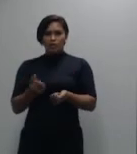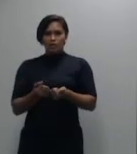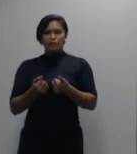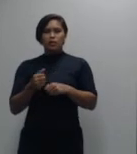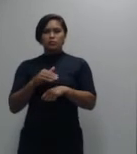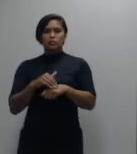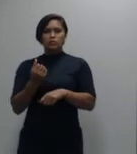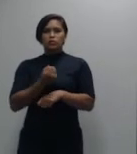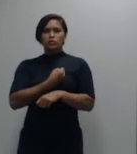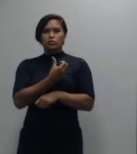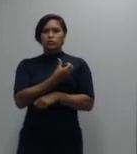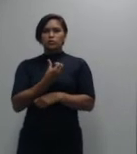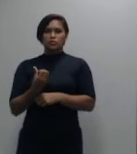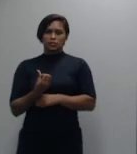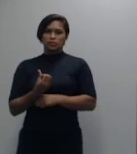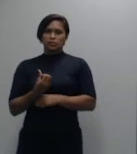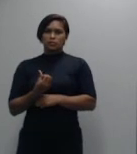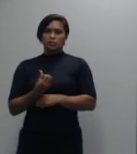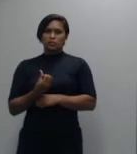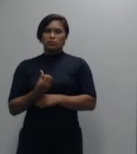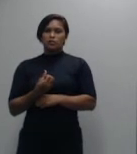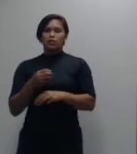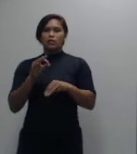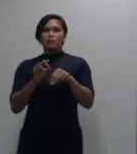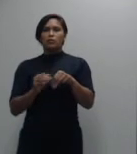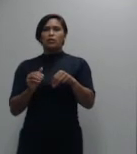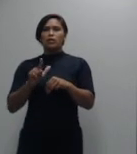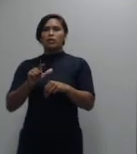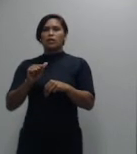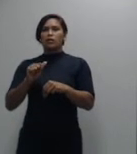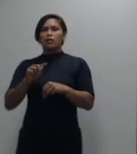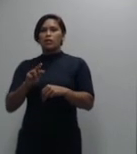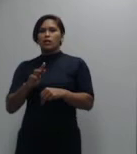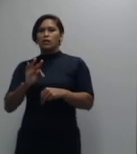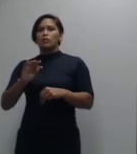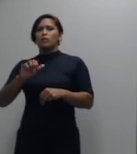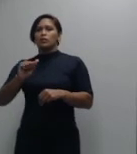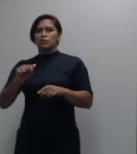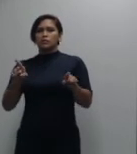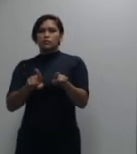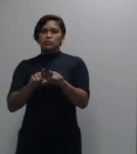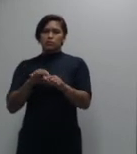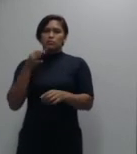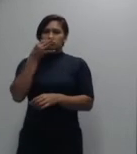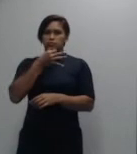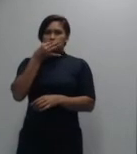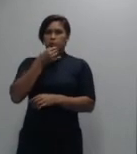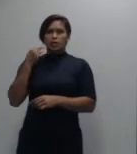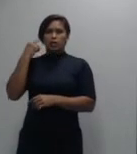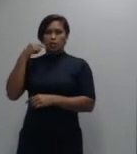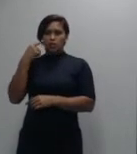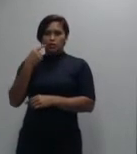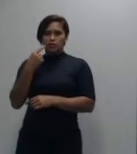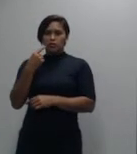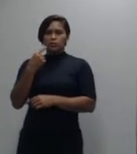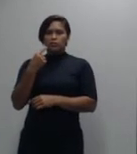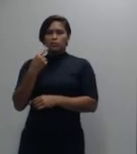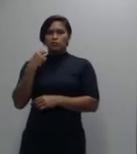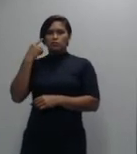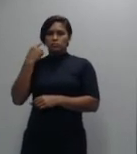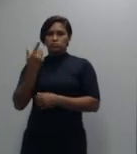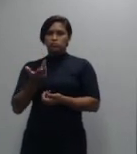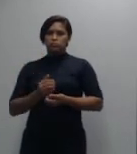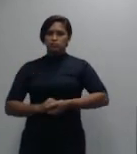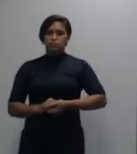o número 6 da Ministra Laurita vai também com sustentação com sustentação oral